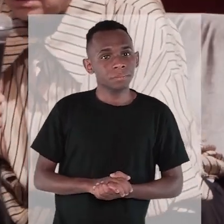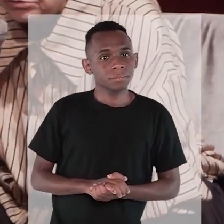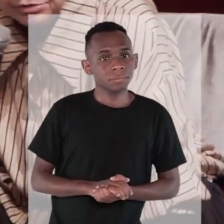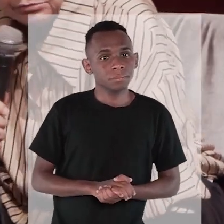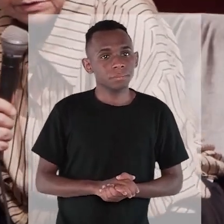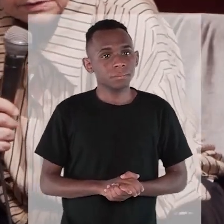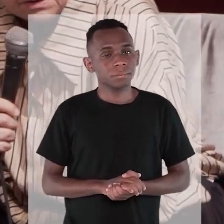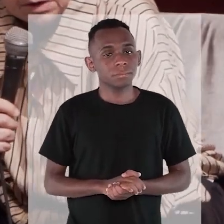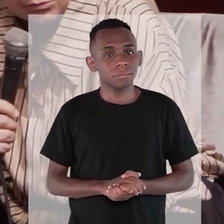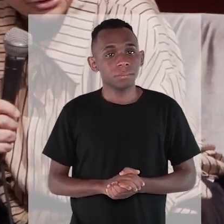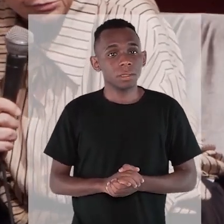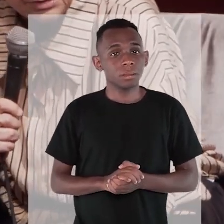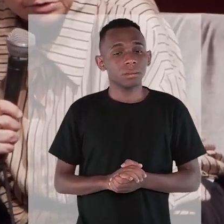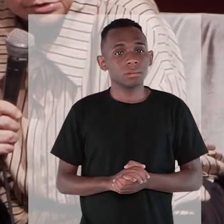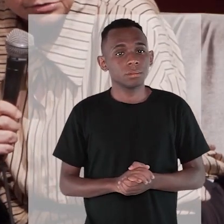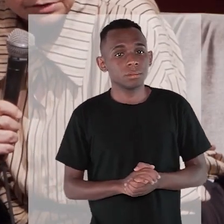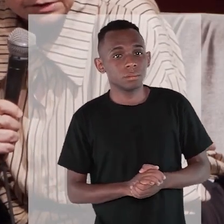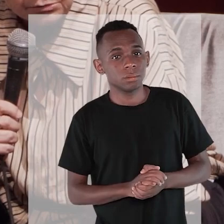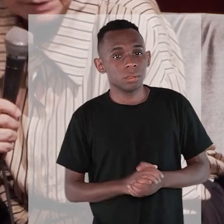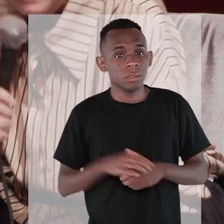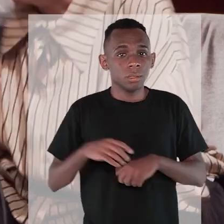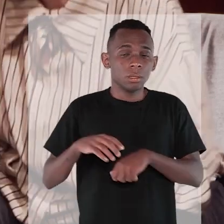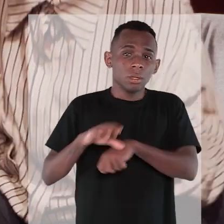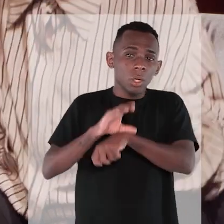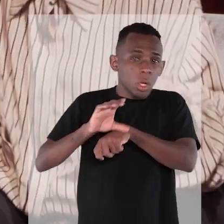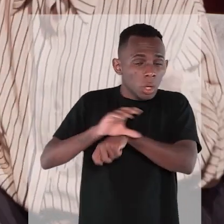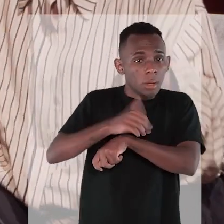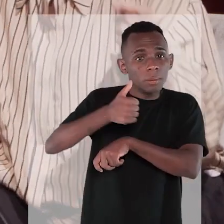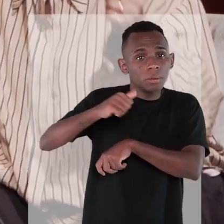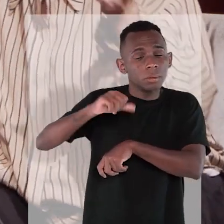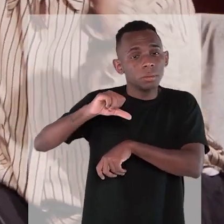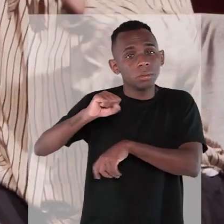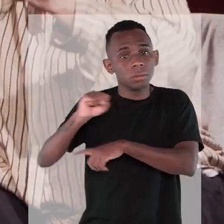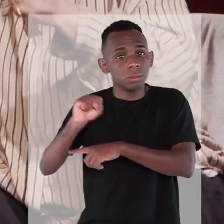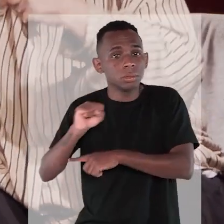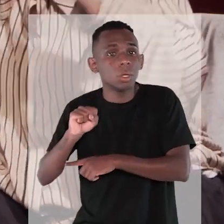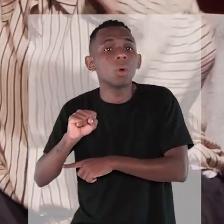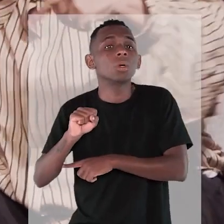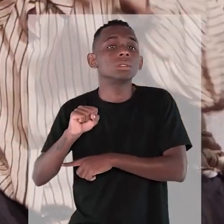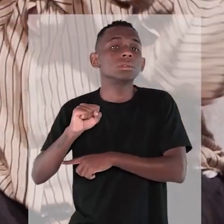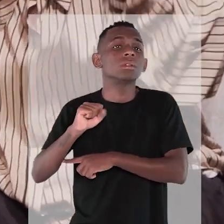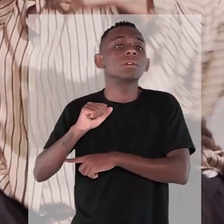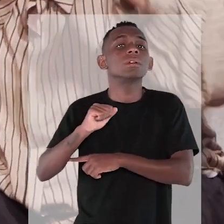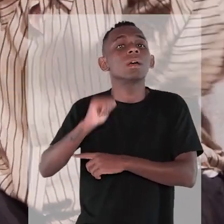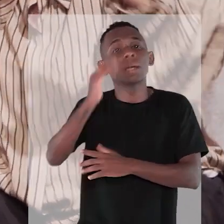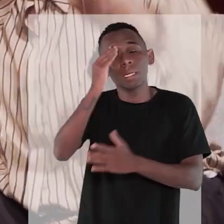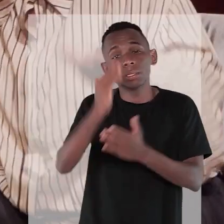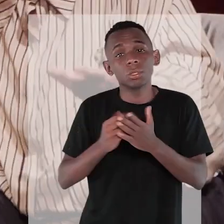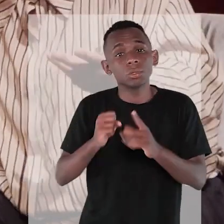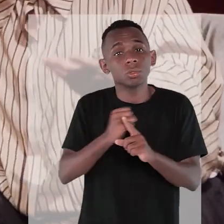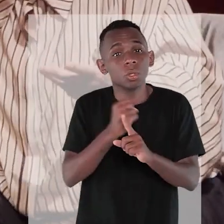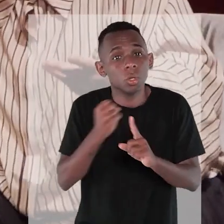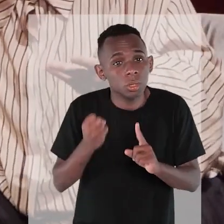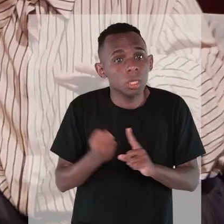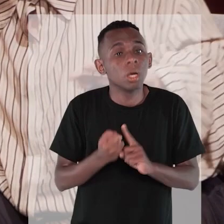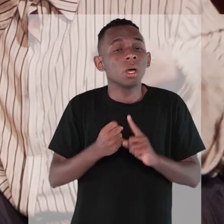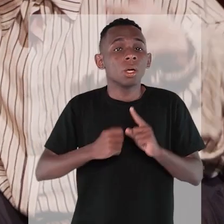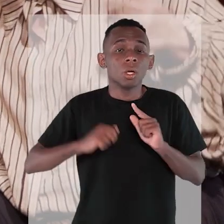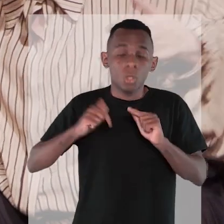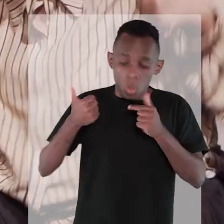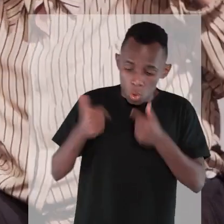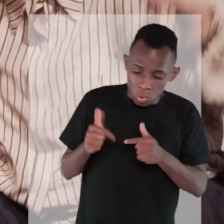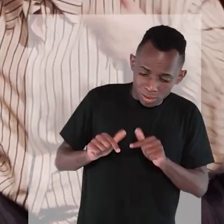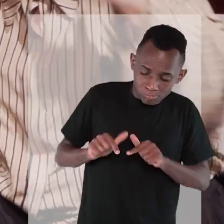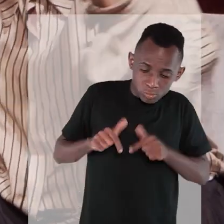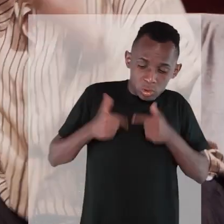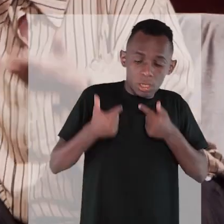quando a Constituinte de 88, ela fez uma aposta, a sociedade, né? A luta pela redemocratização do Brasil